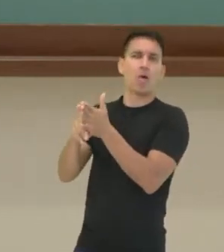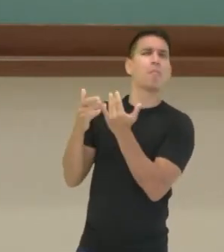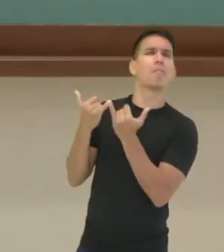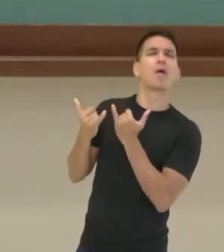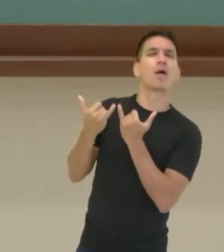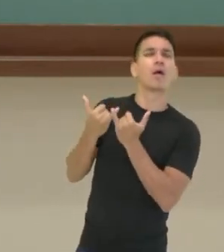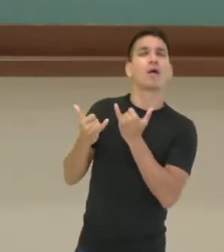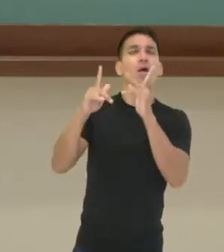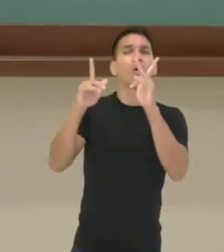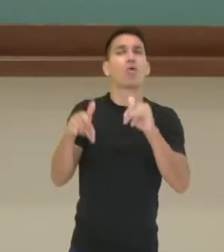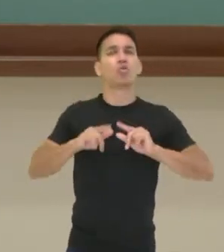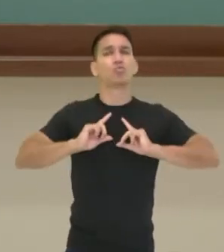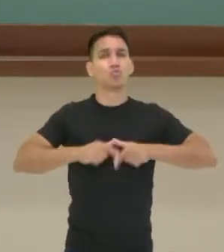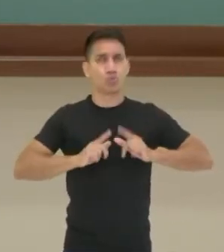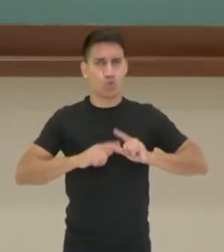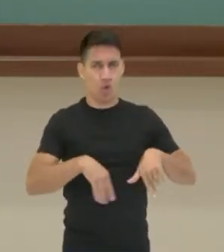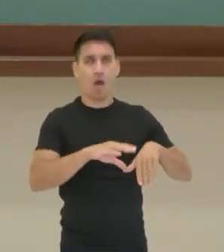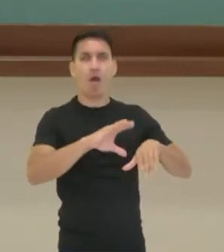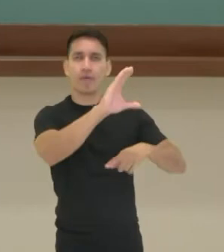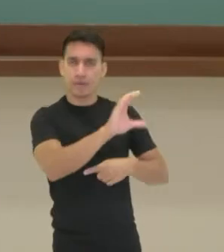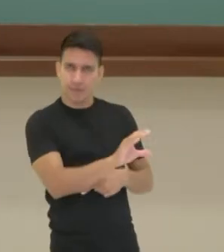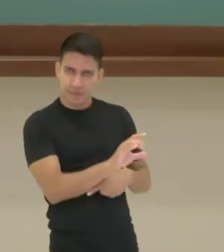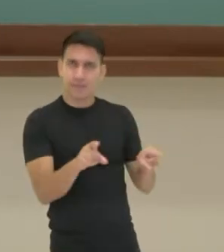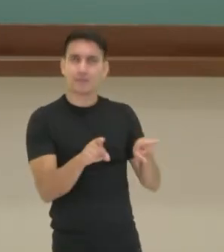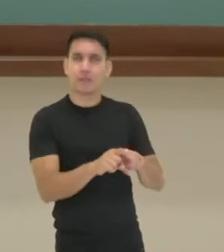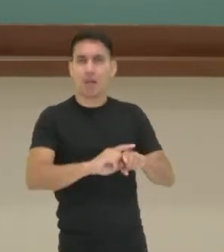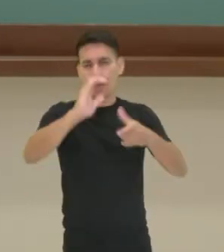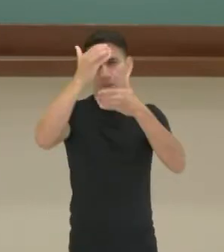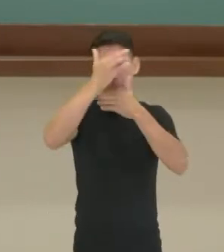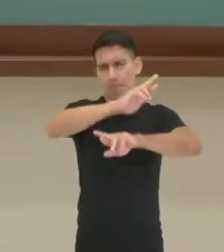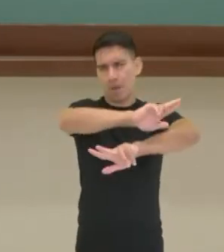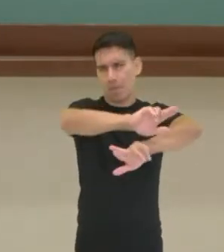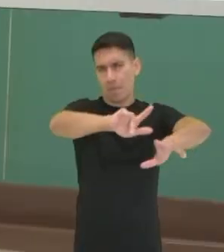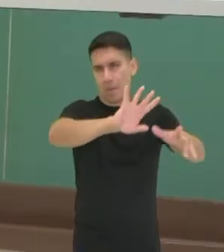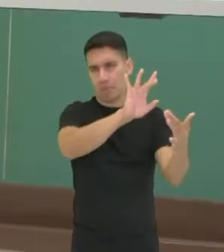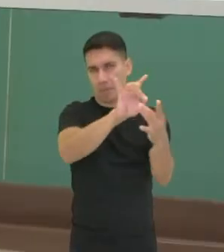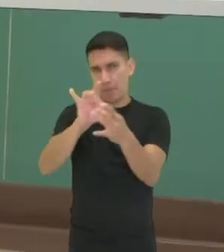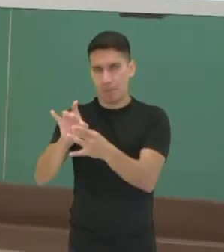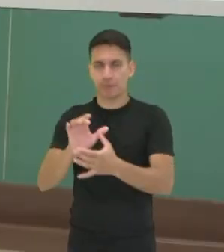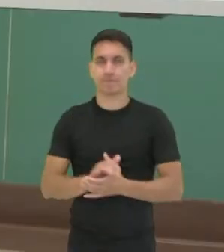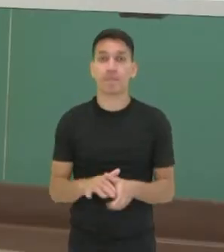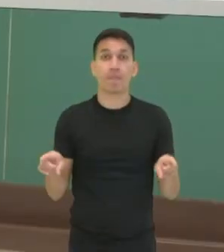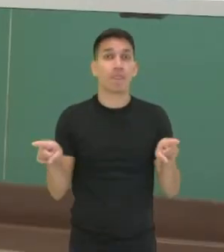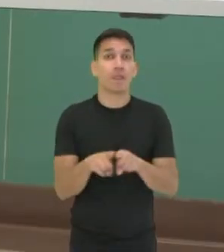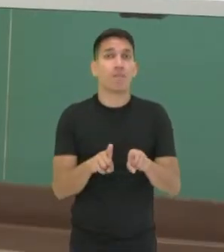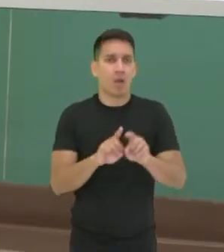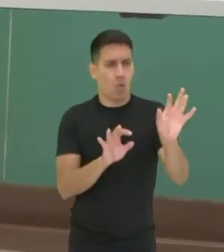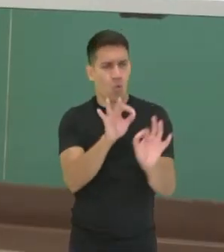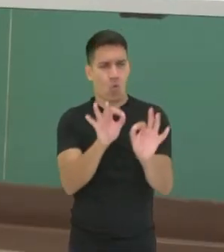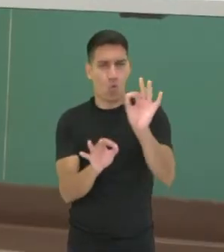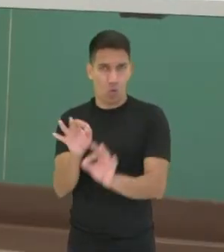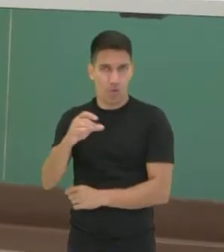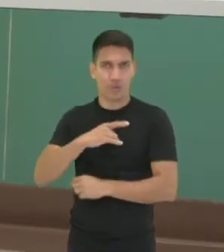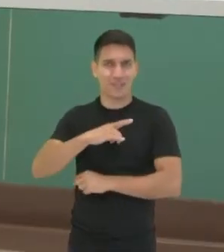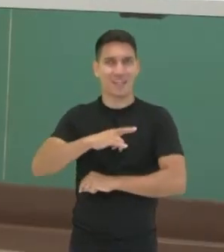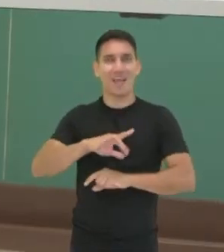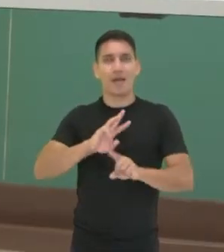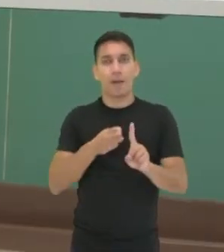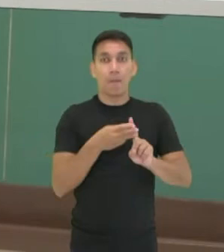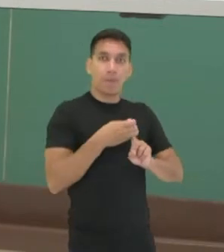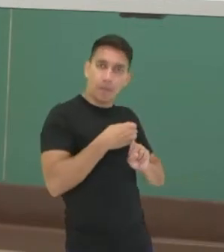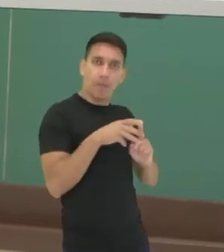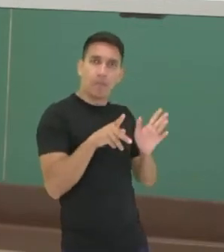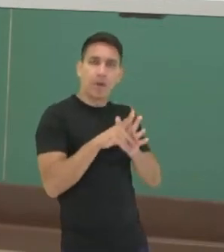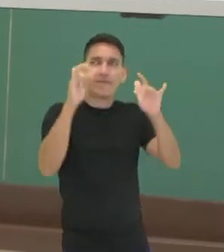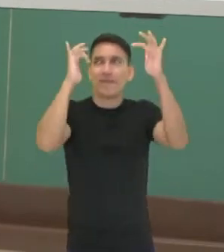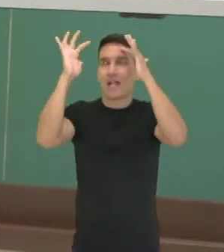daquilo que é o judaísmo, o cristianismo e o islamismo, dadas as diferenças. E nós temos uma organização místico-filosófica,